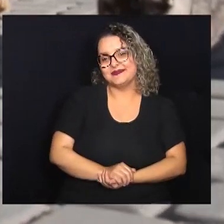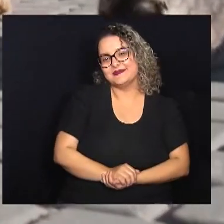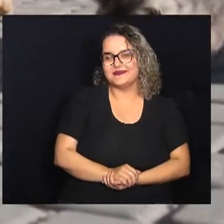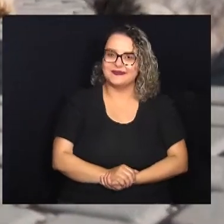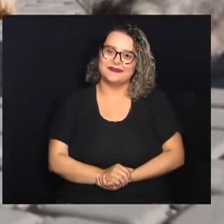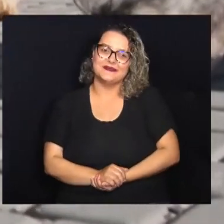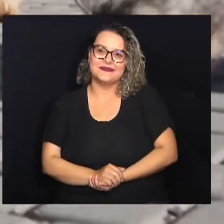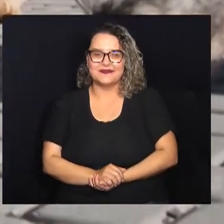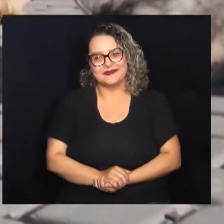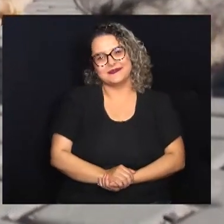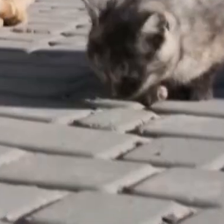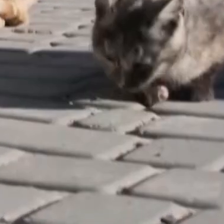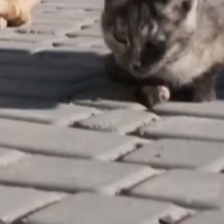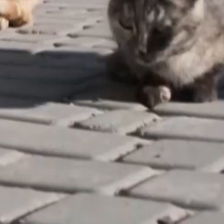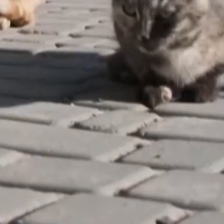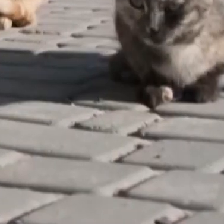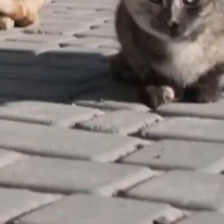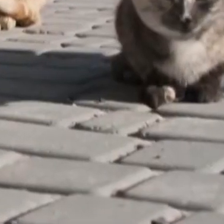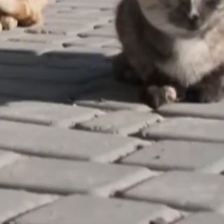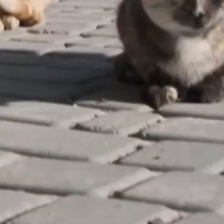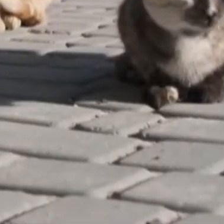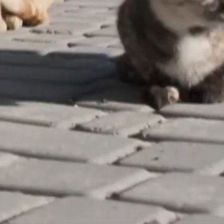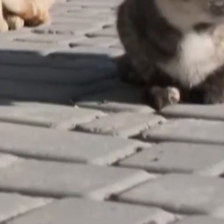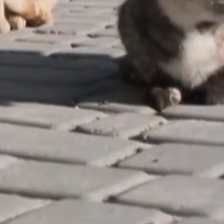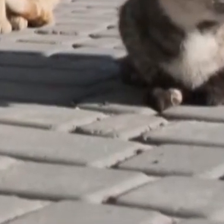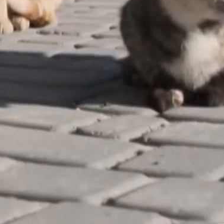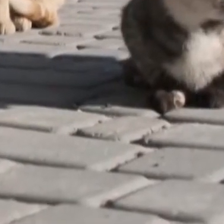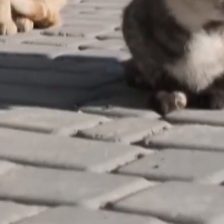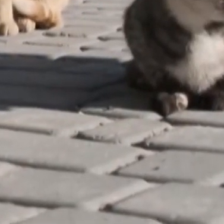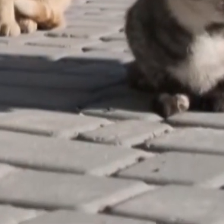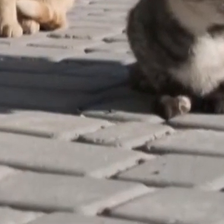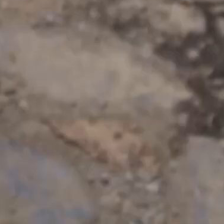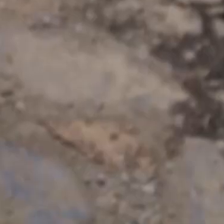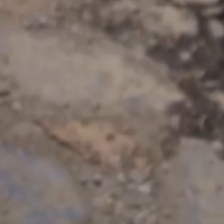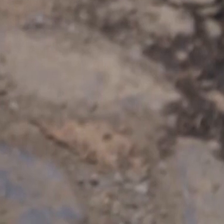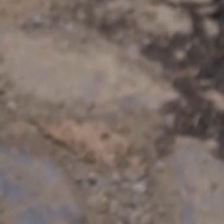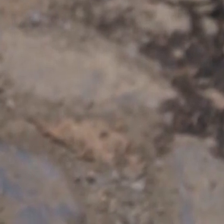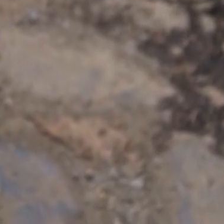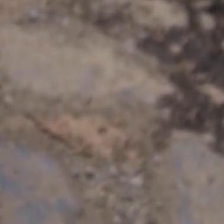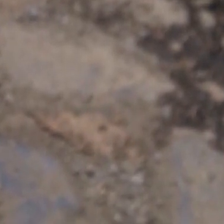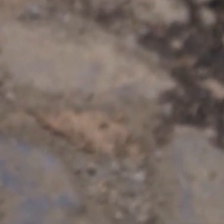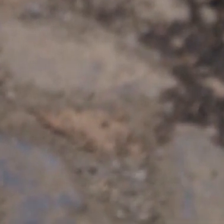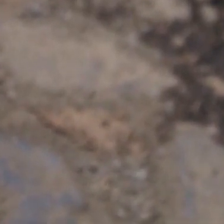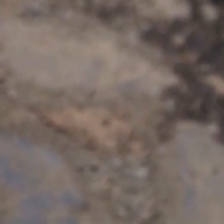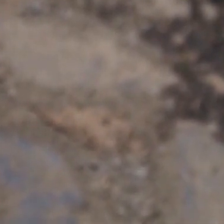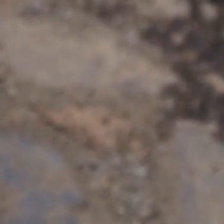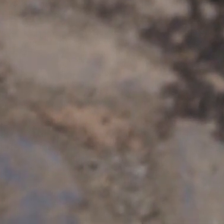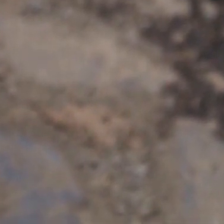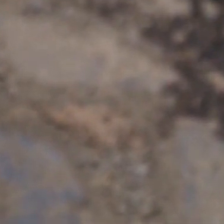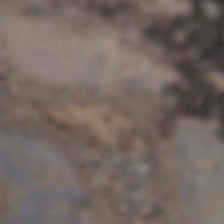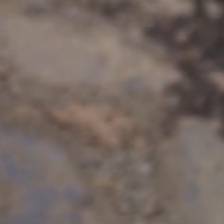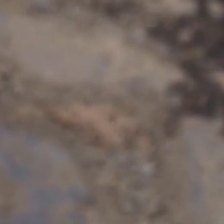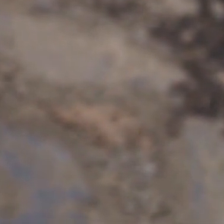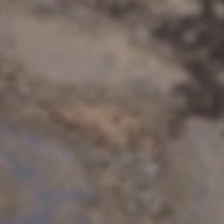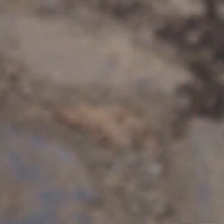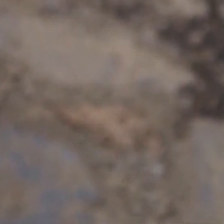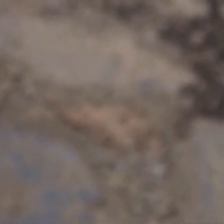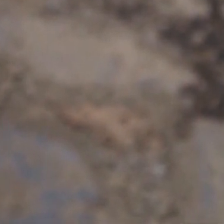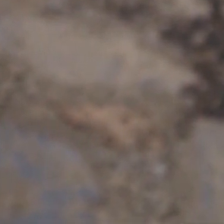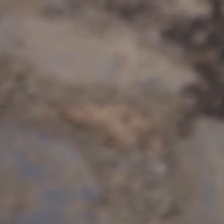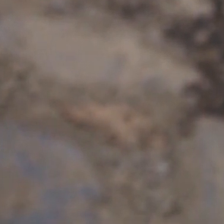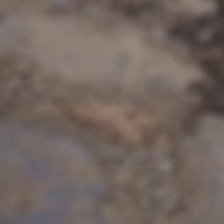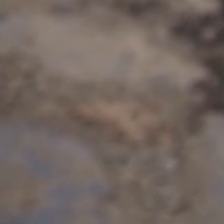e outros cães. Bruce é de porte grande e, apesar do tamanho, é um pouco assustado. Ele está castrado